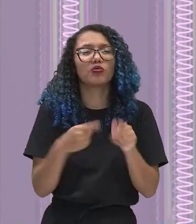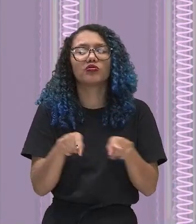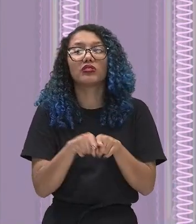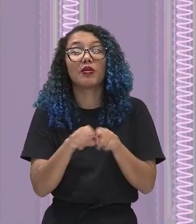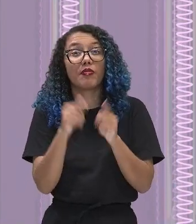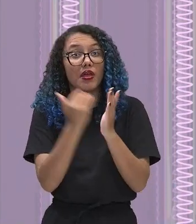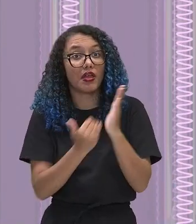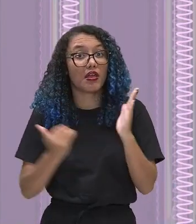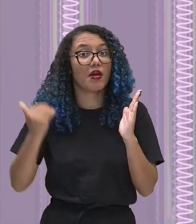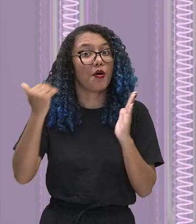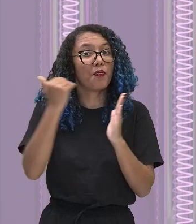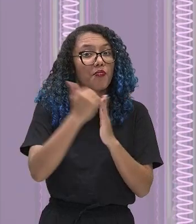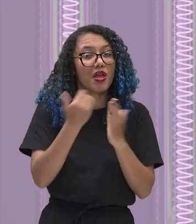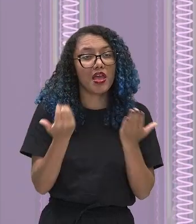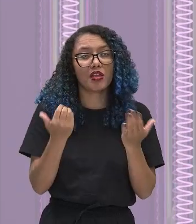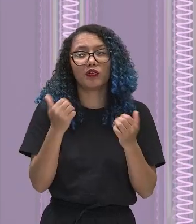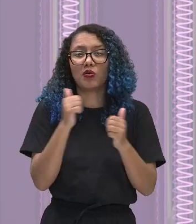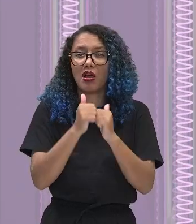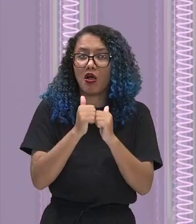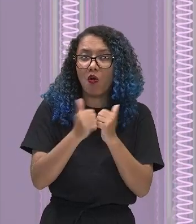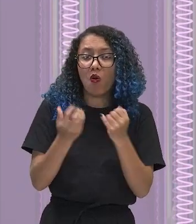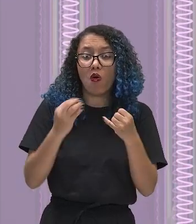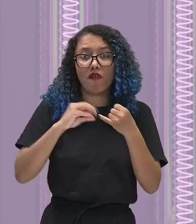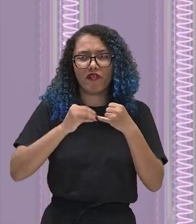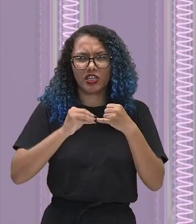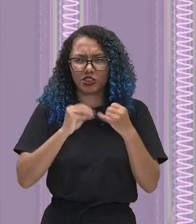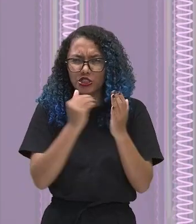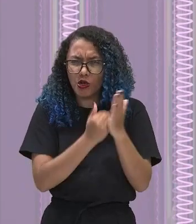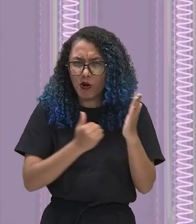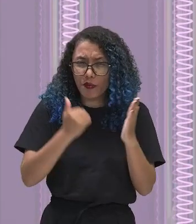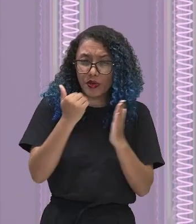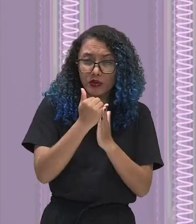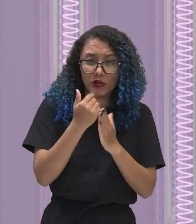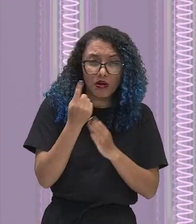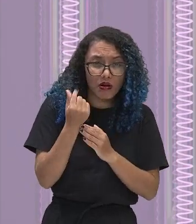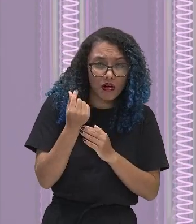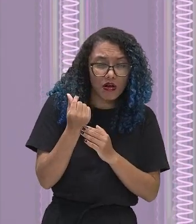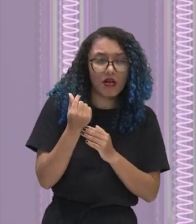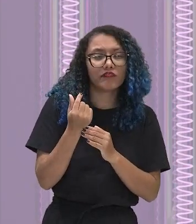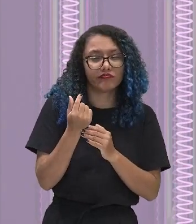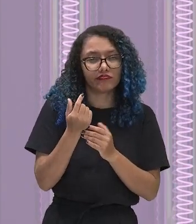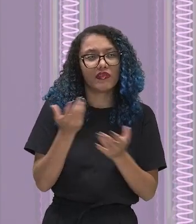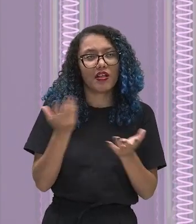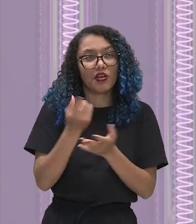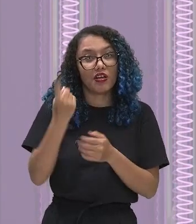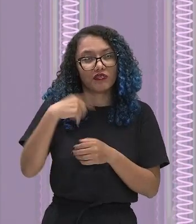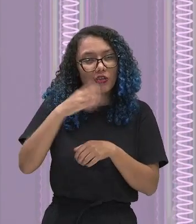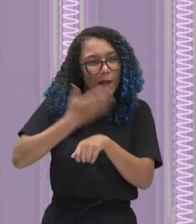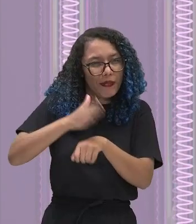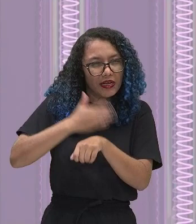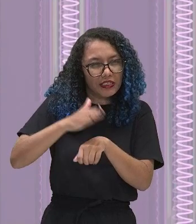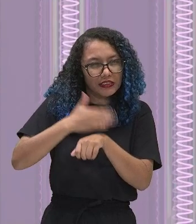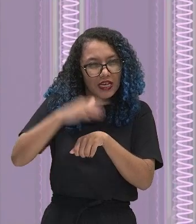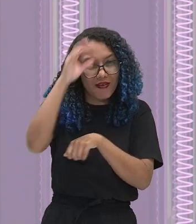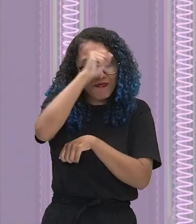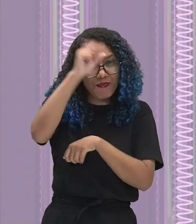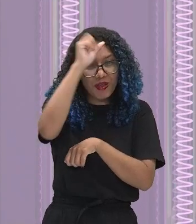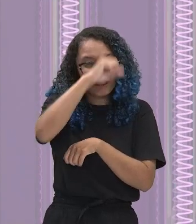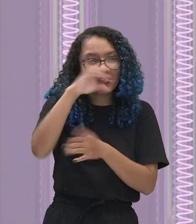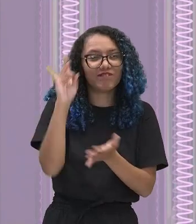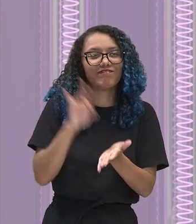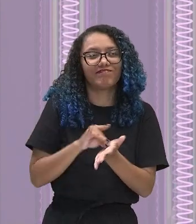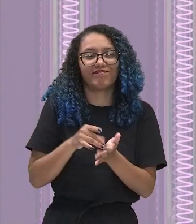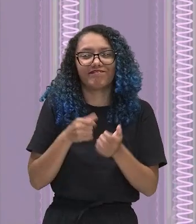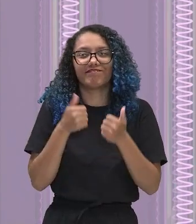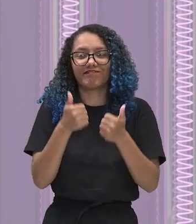20% o arroz, o feijão. Opa! Então, você vai ficar craque na nossa aula. Vamos falar sobre porcentagem. Então,